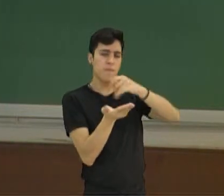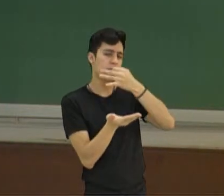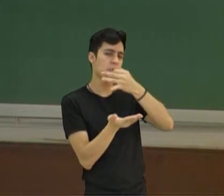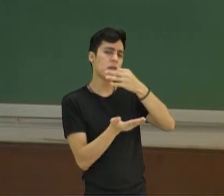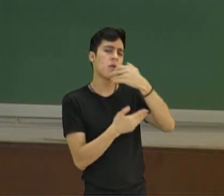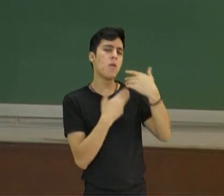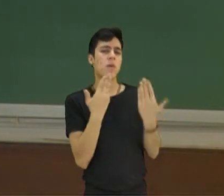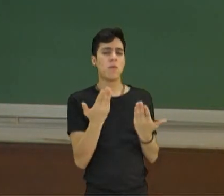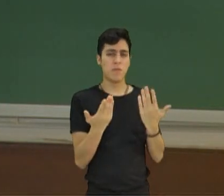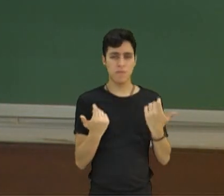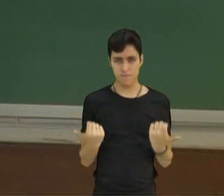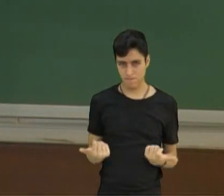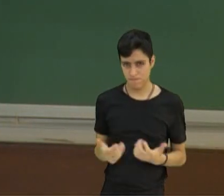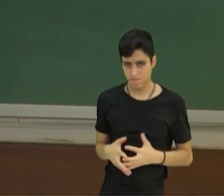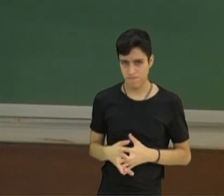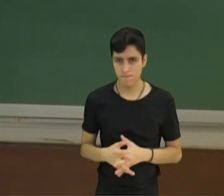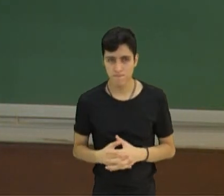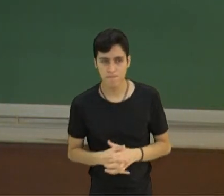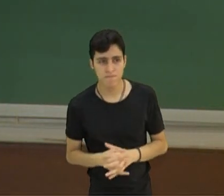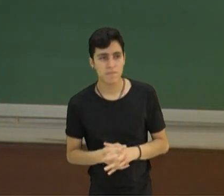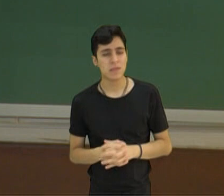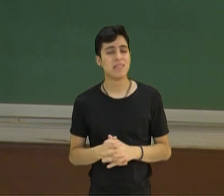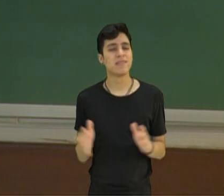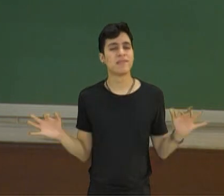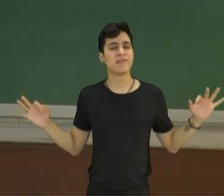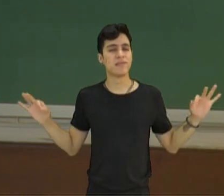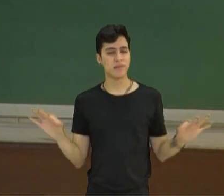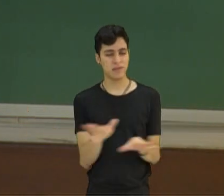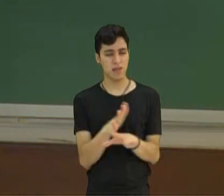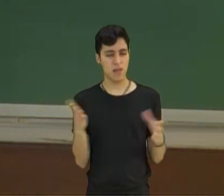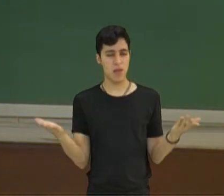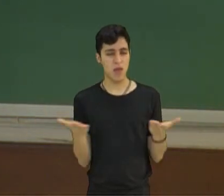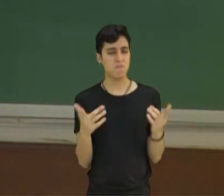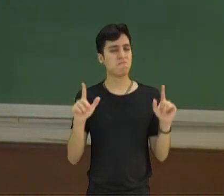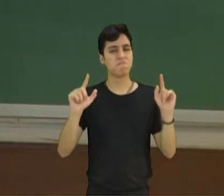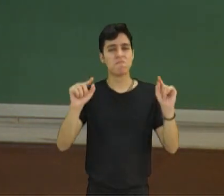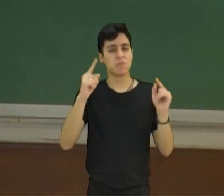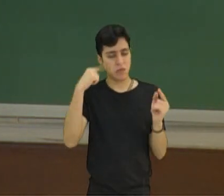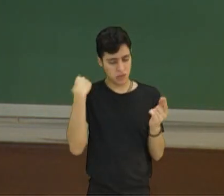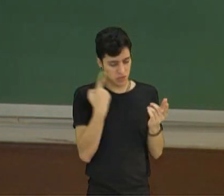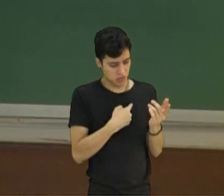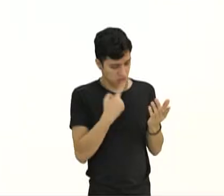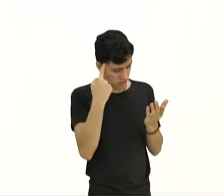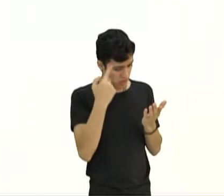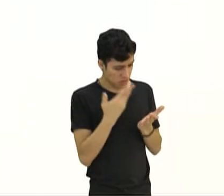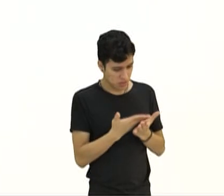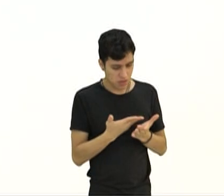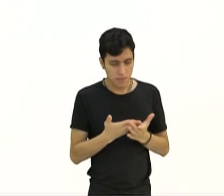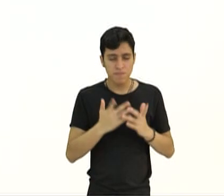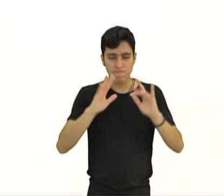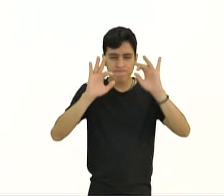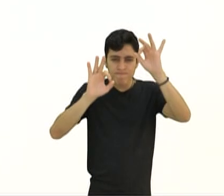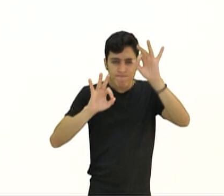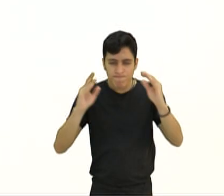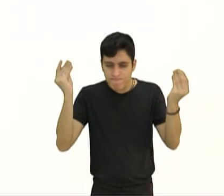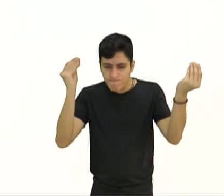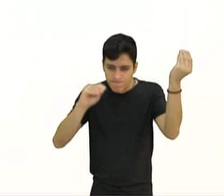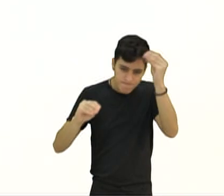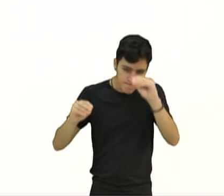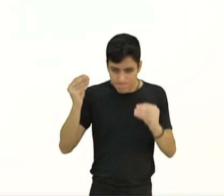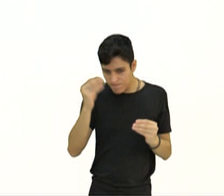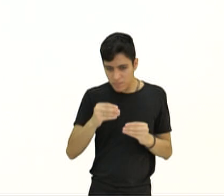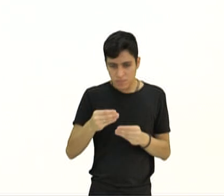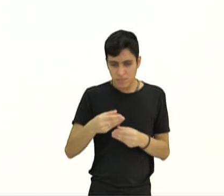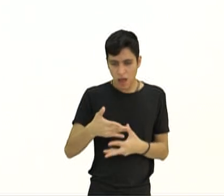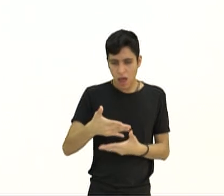argumentos. Estamos chegando ao fim e o que vimos nesta aula. Realizamos a sistematização dos elementos de